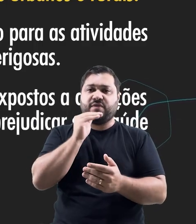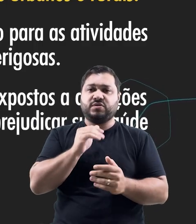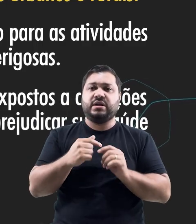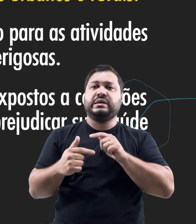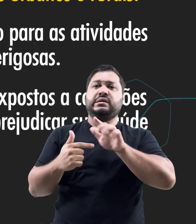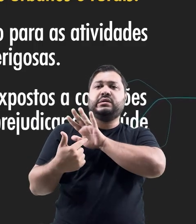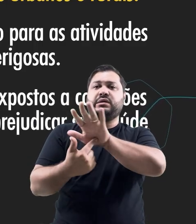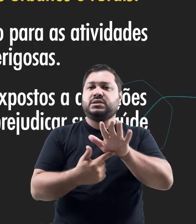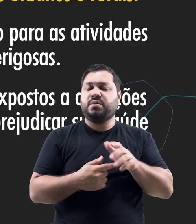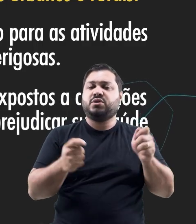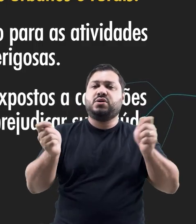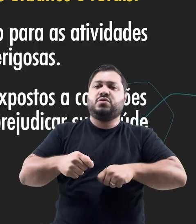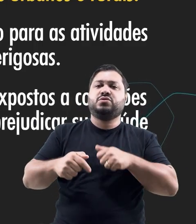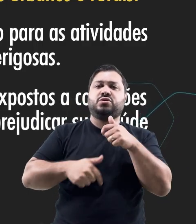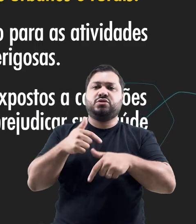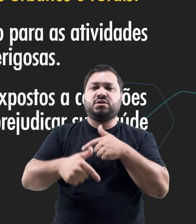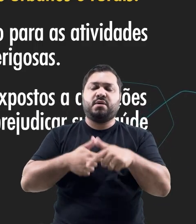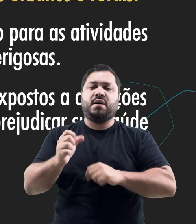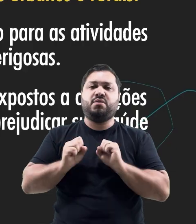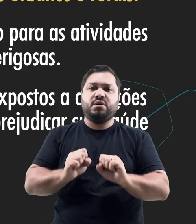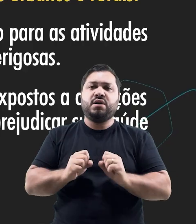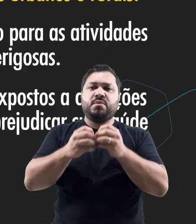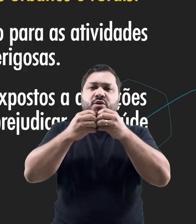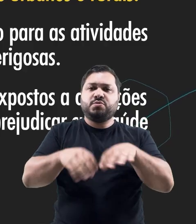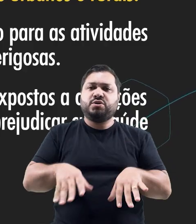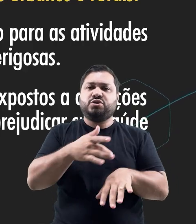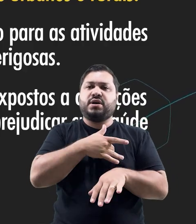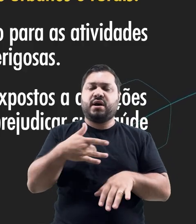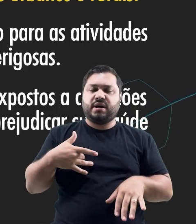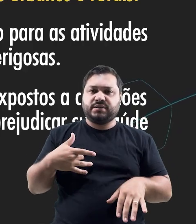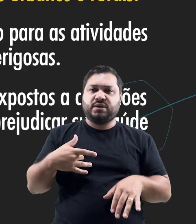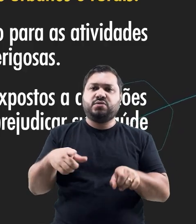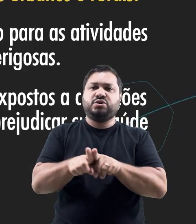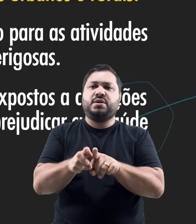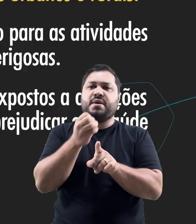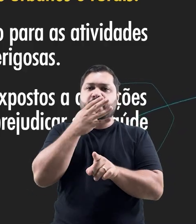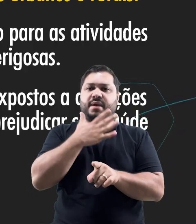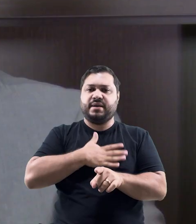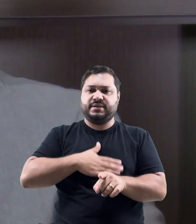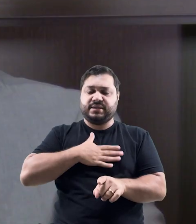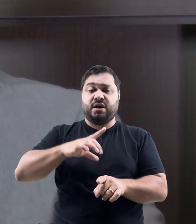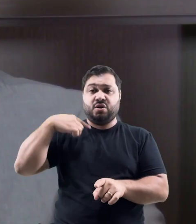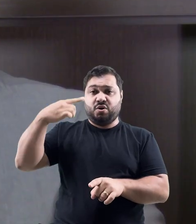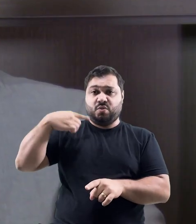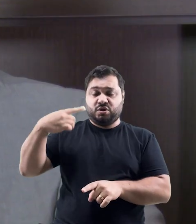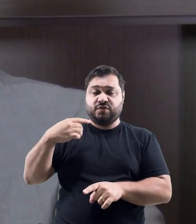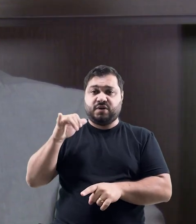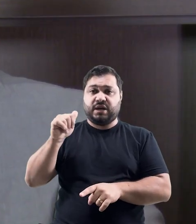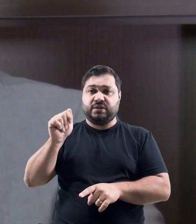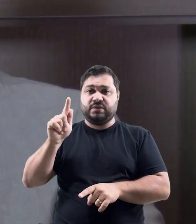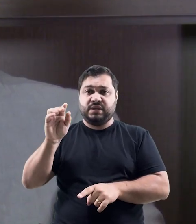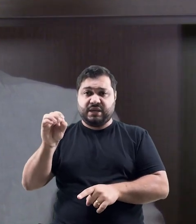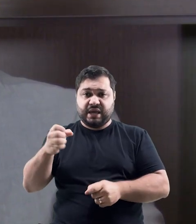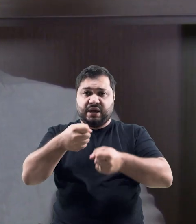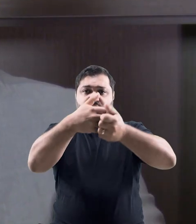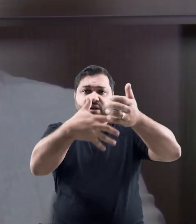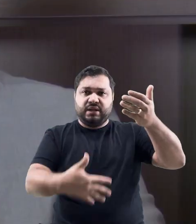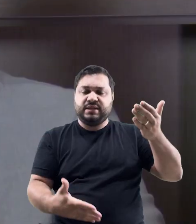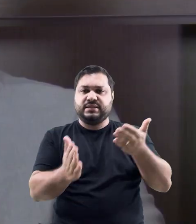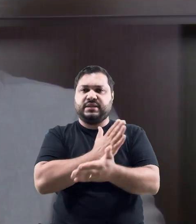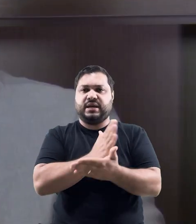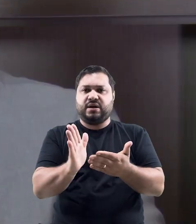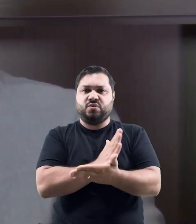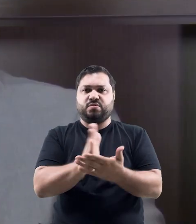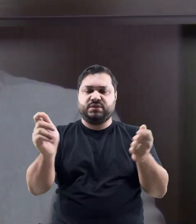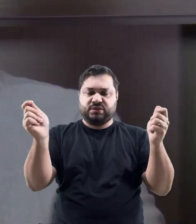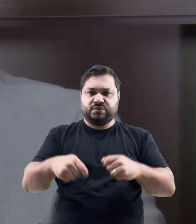trabalhadores expostos a condições de trabalho que podem prejudicar sua saúde e bem-estar. O advogado Iago Moura lista algumas